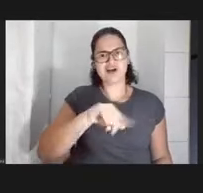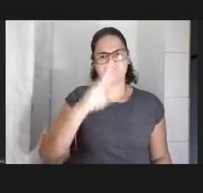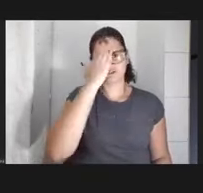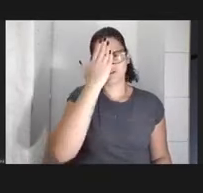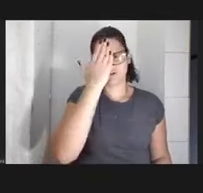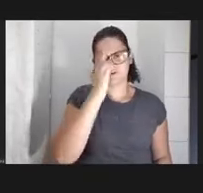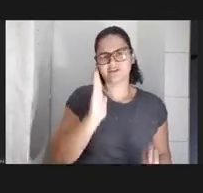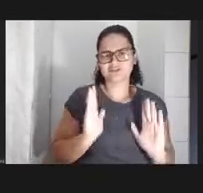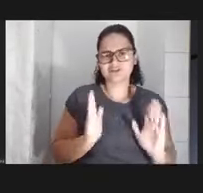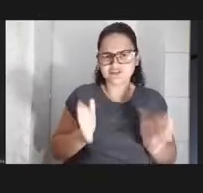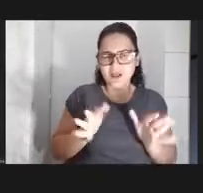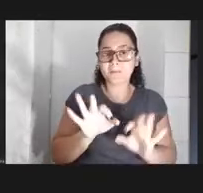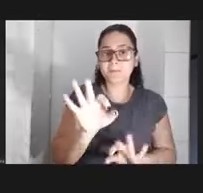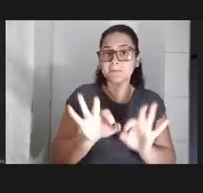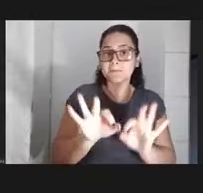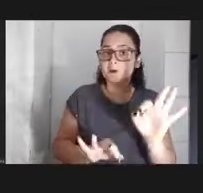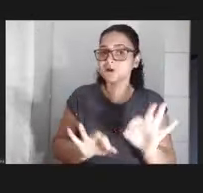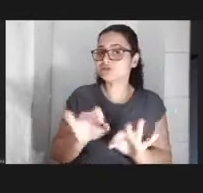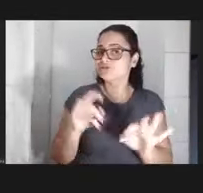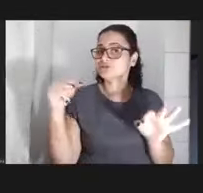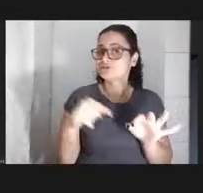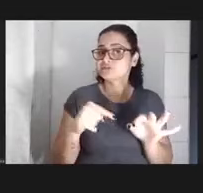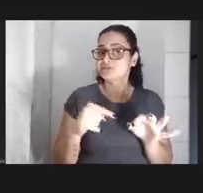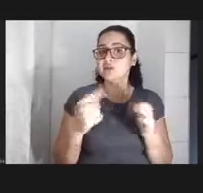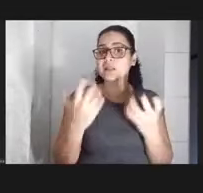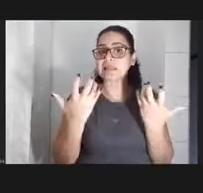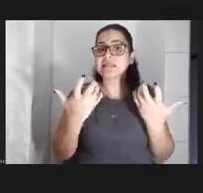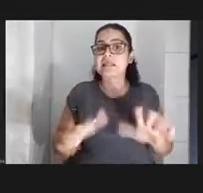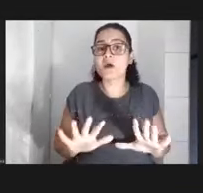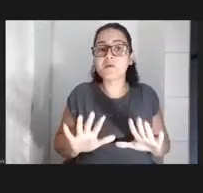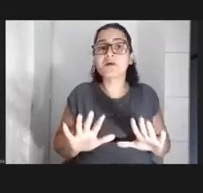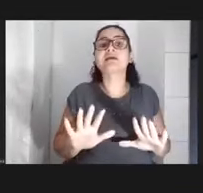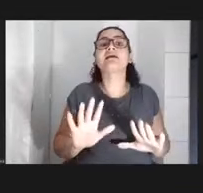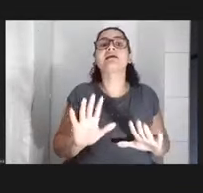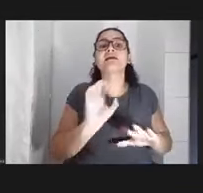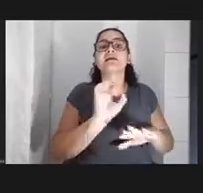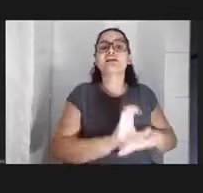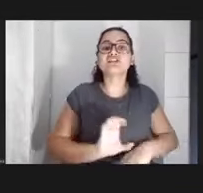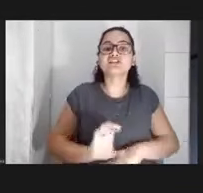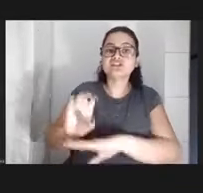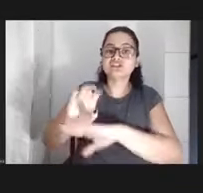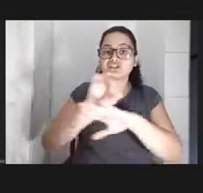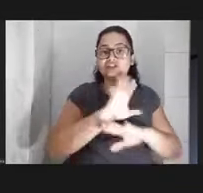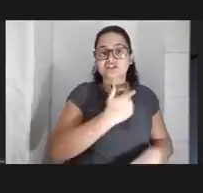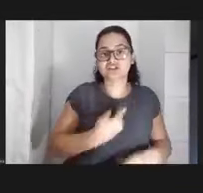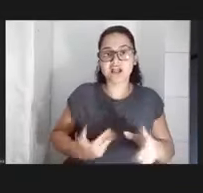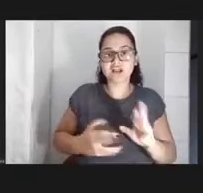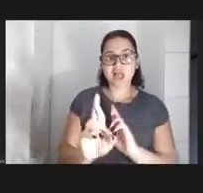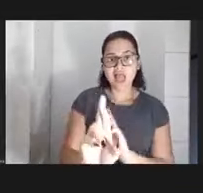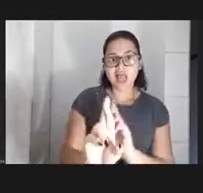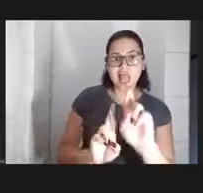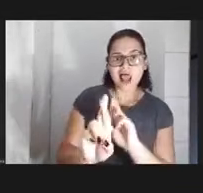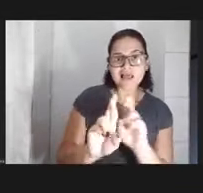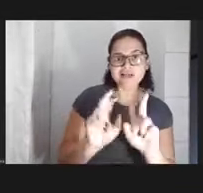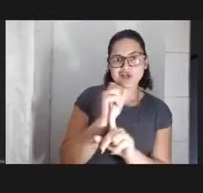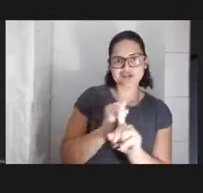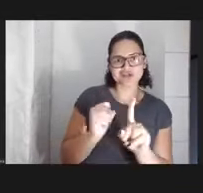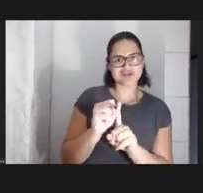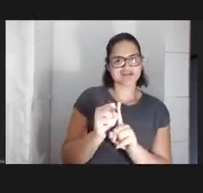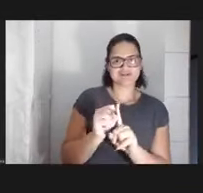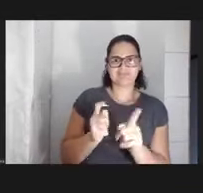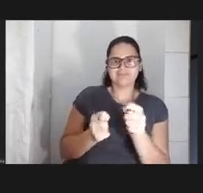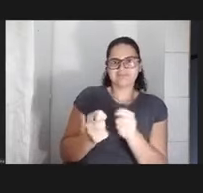não quer o Estado como regulador das relações sociais, né? Como você bem falou, Marcelo. Esse